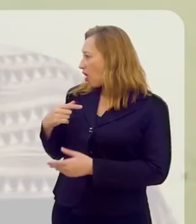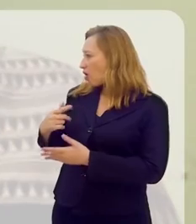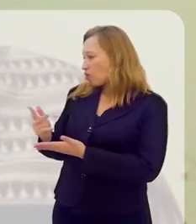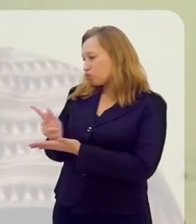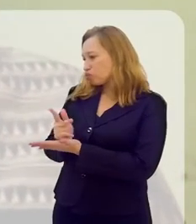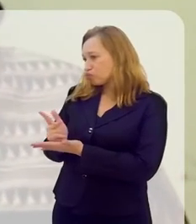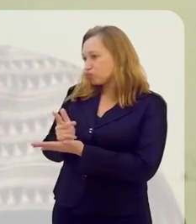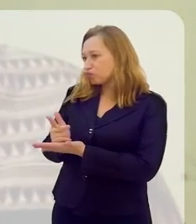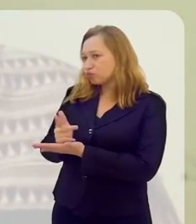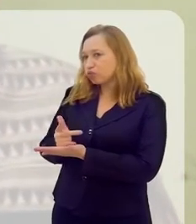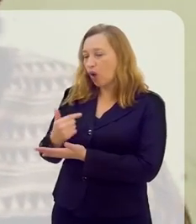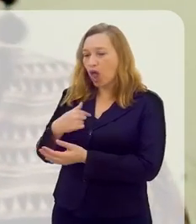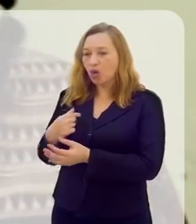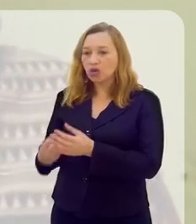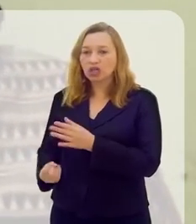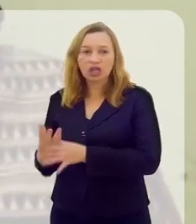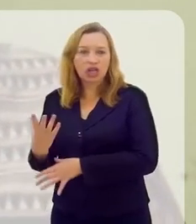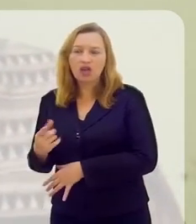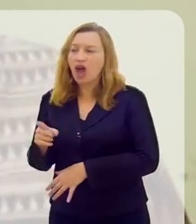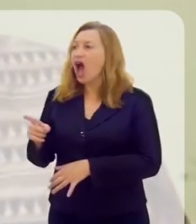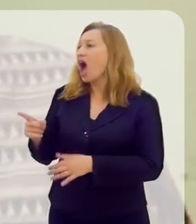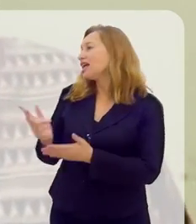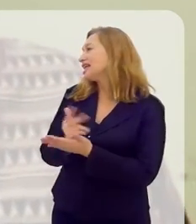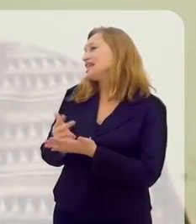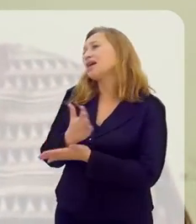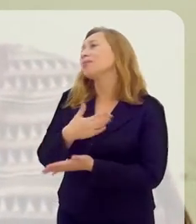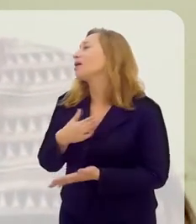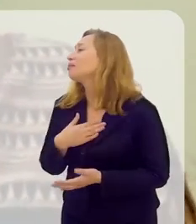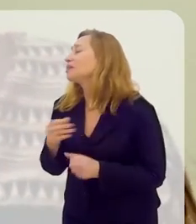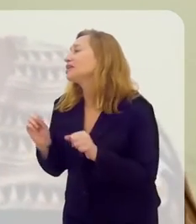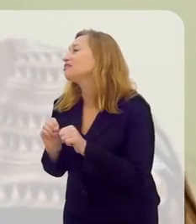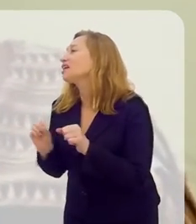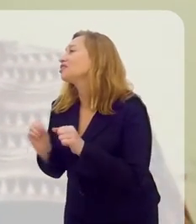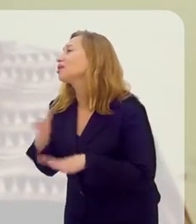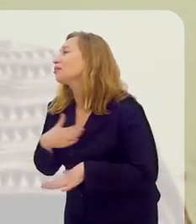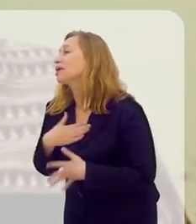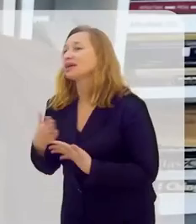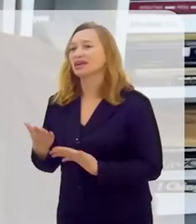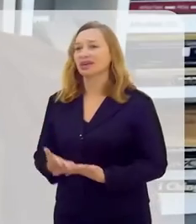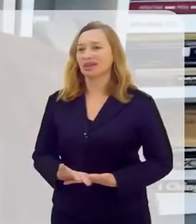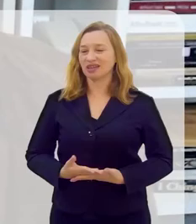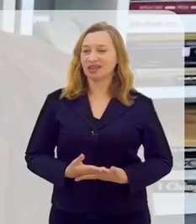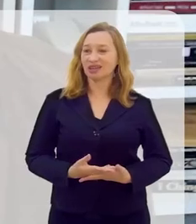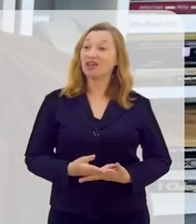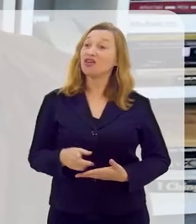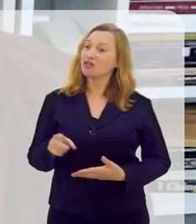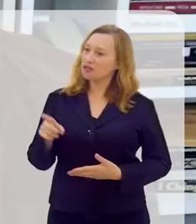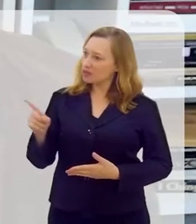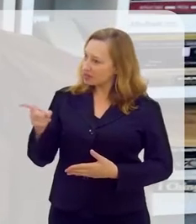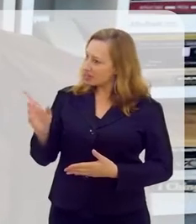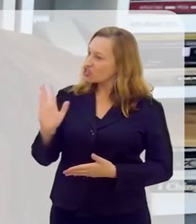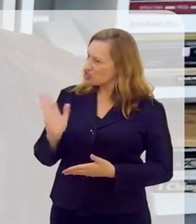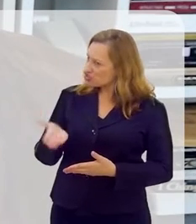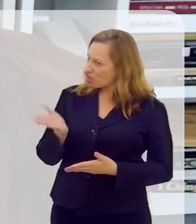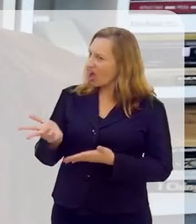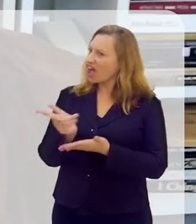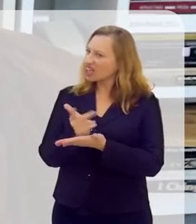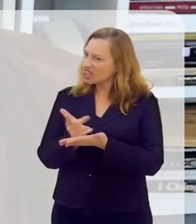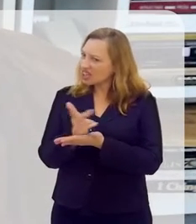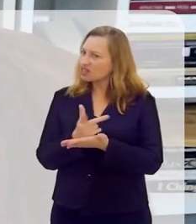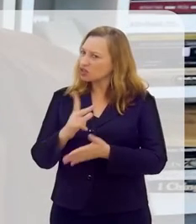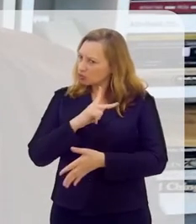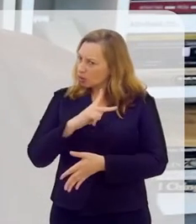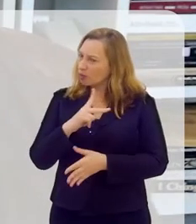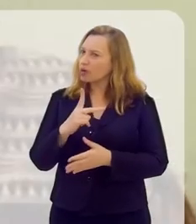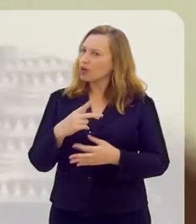desenhei, isso foi eu que fiz. Não, não acredito, desenha para mim, faz para mim. Então esse foi. Na época da engenharia, você já desenhava suas